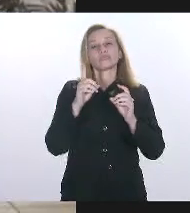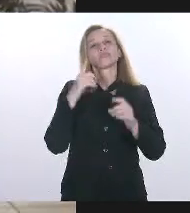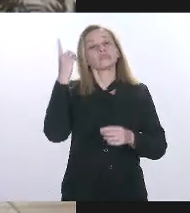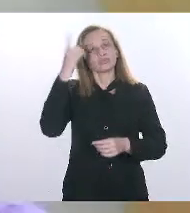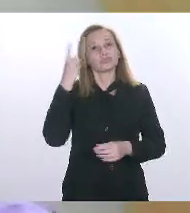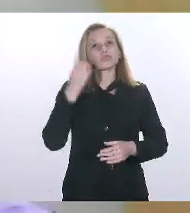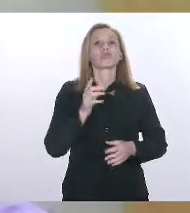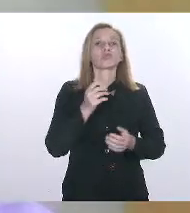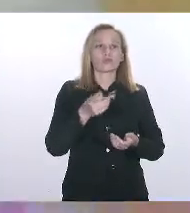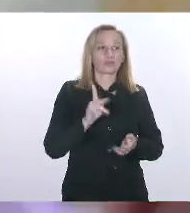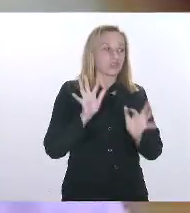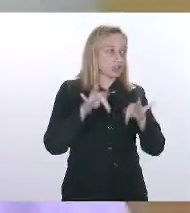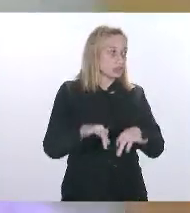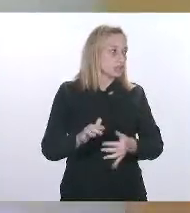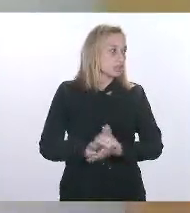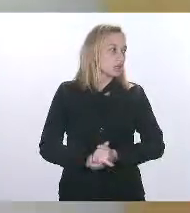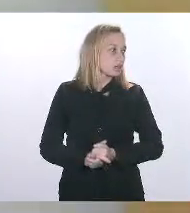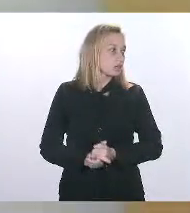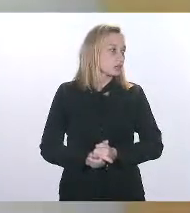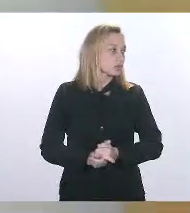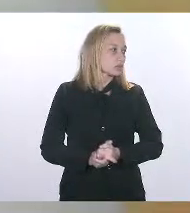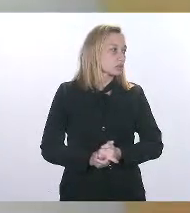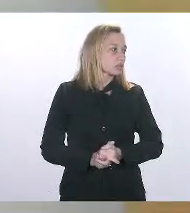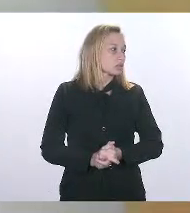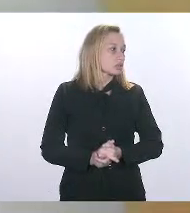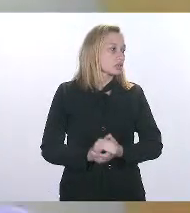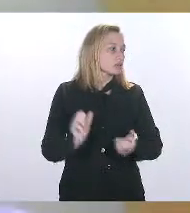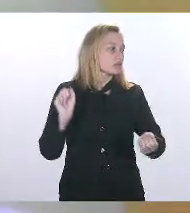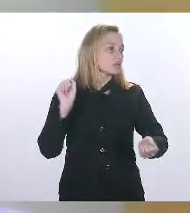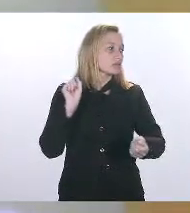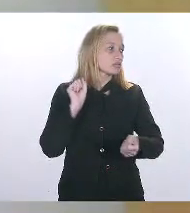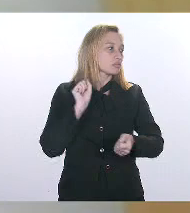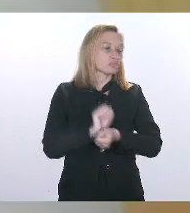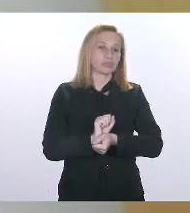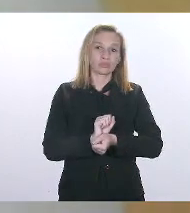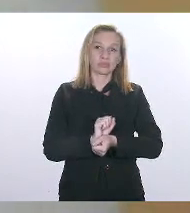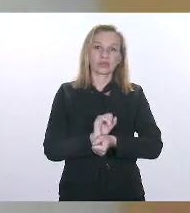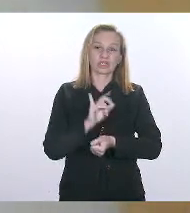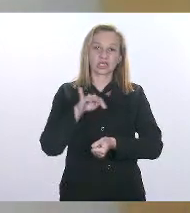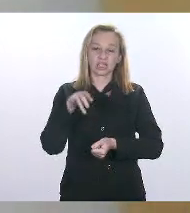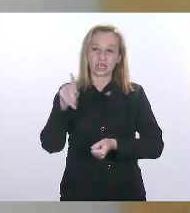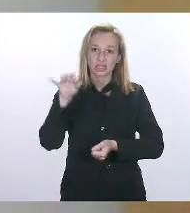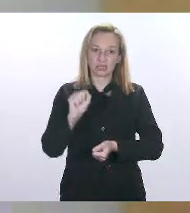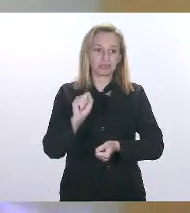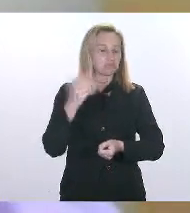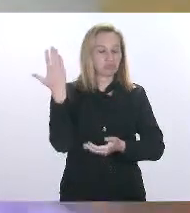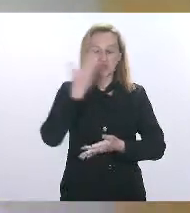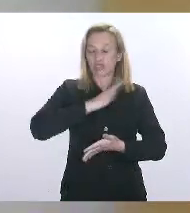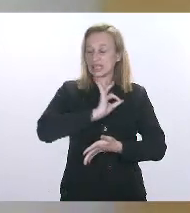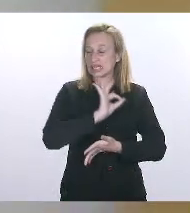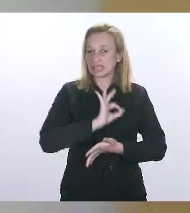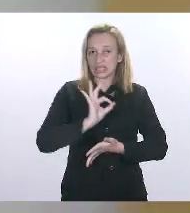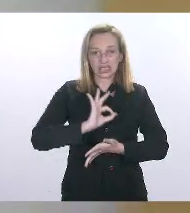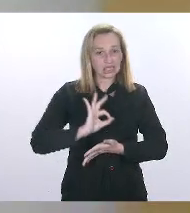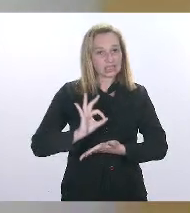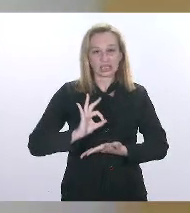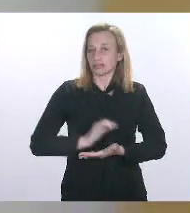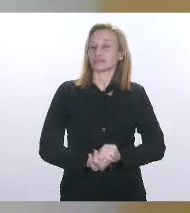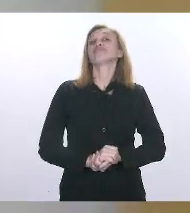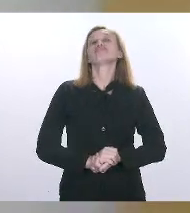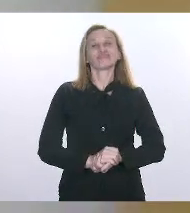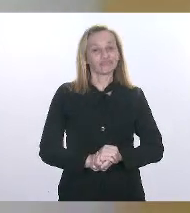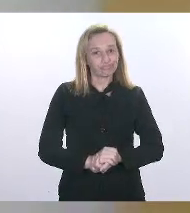uma decisão mandando arquivar essa sindicância, porque essa sindicância não provou absolutamente